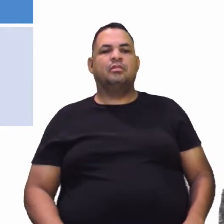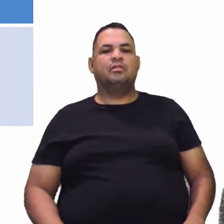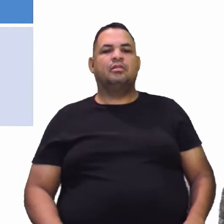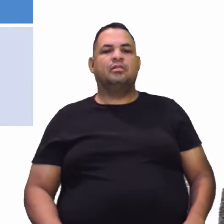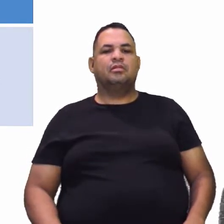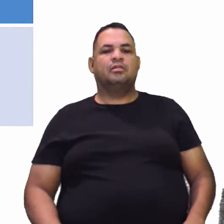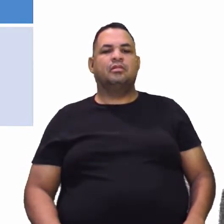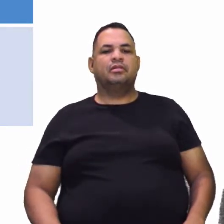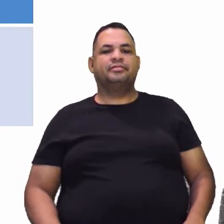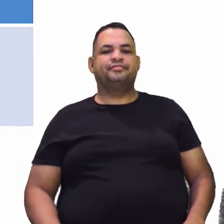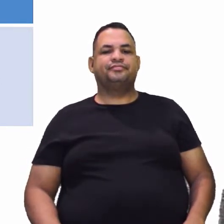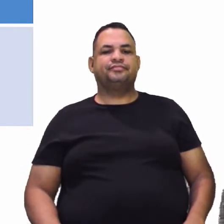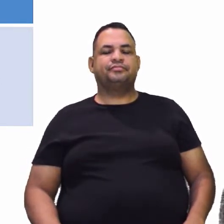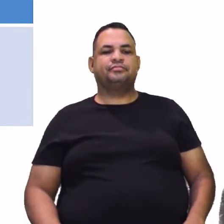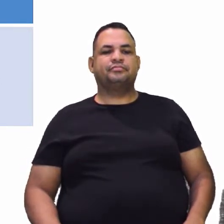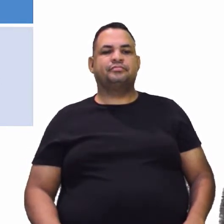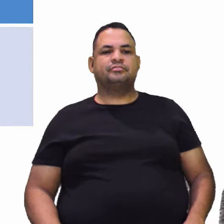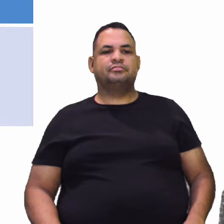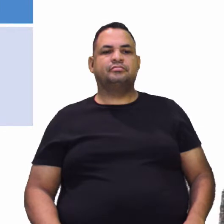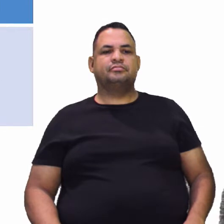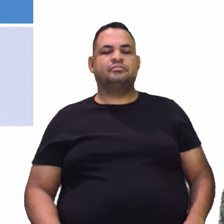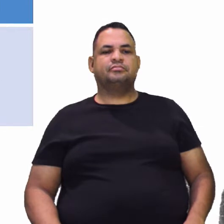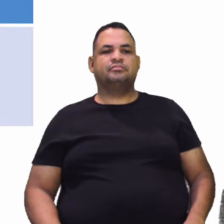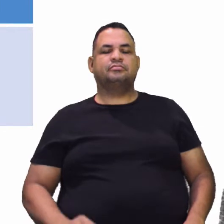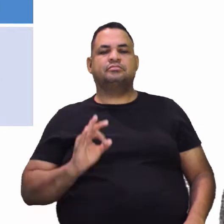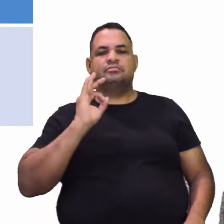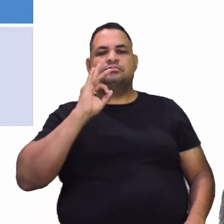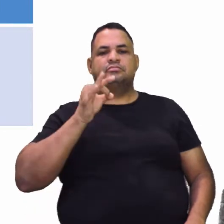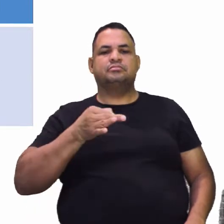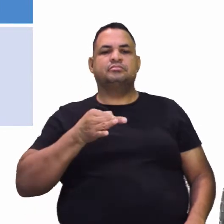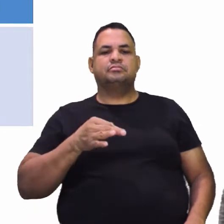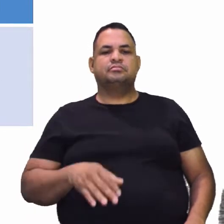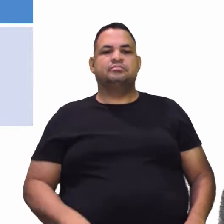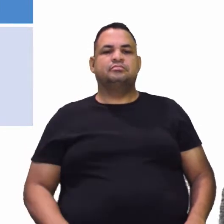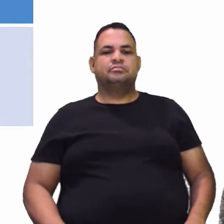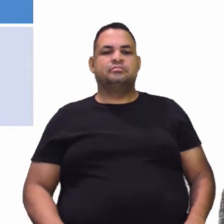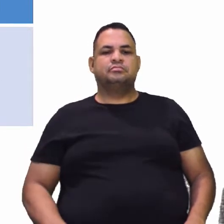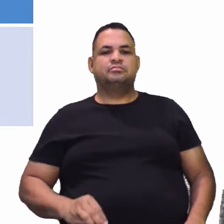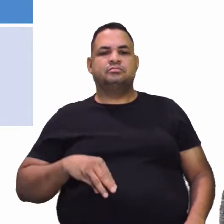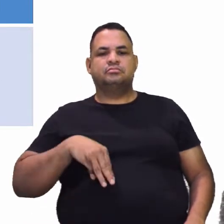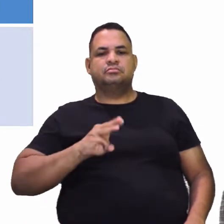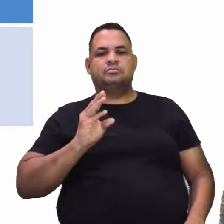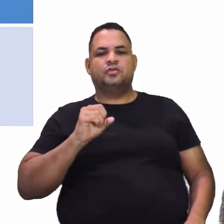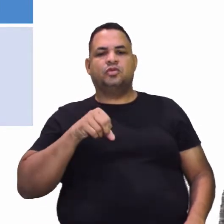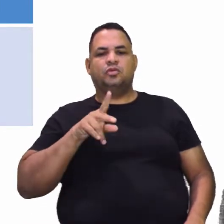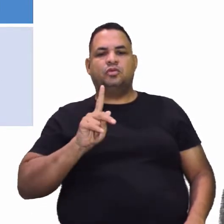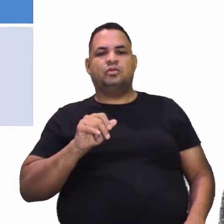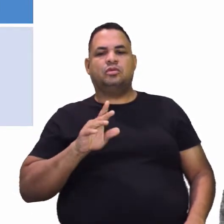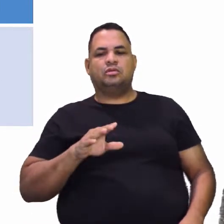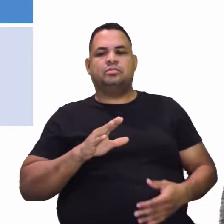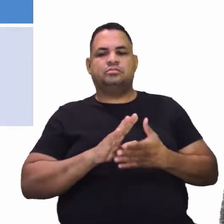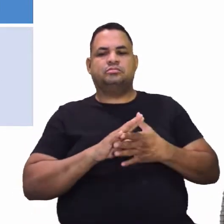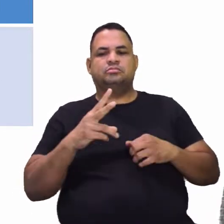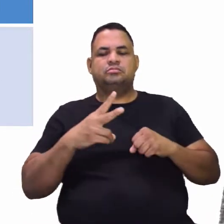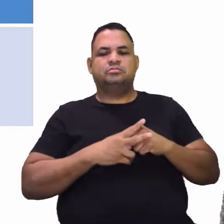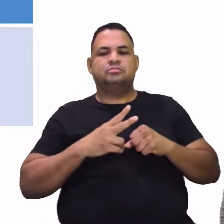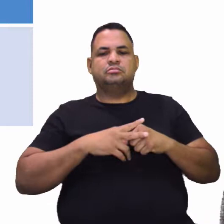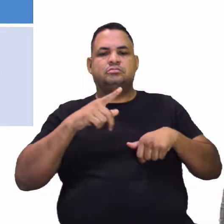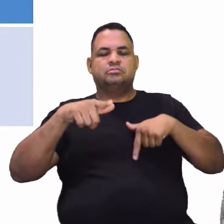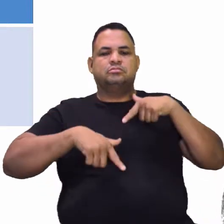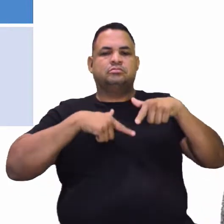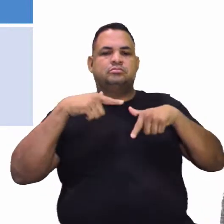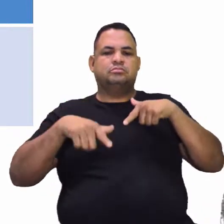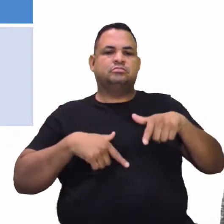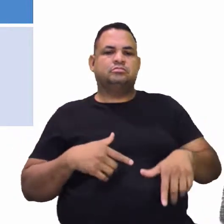verbo deixa ele no infinitivo, certo? Então work é o verbo trabalhar, também é um substantivo